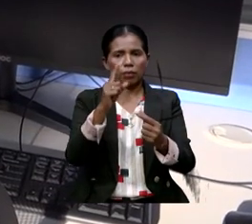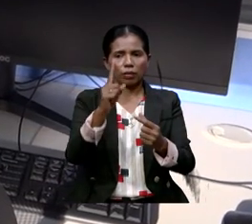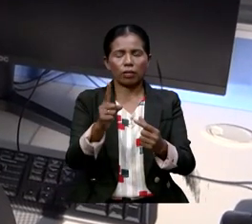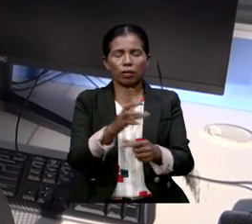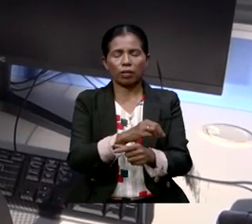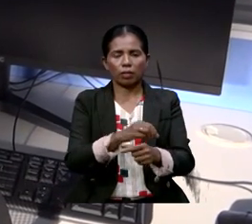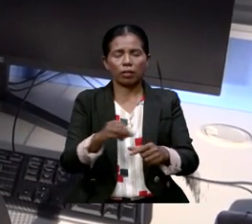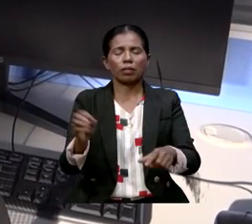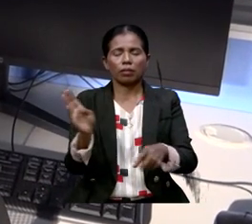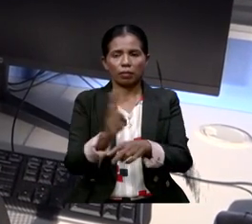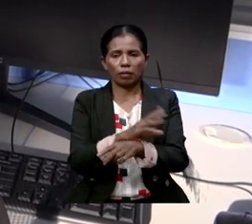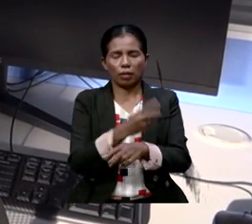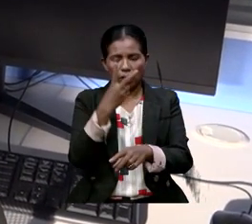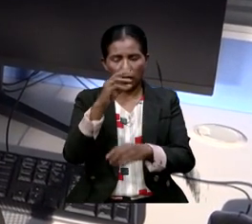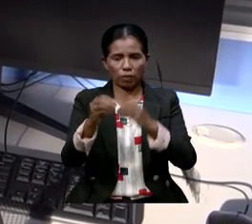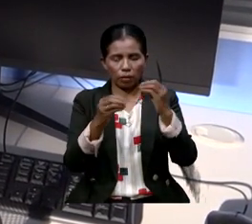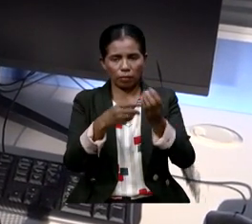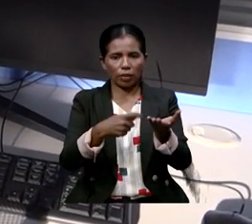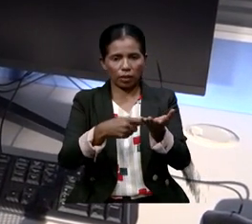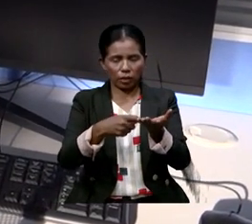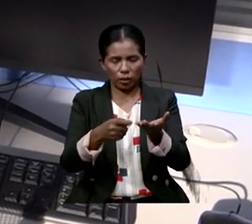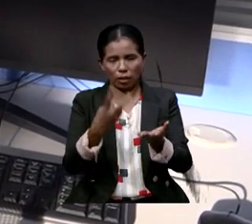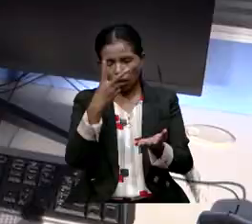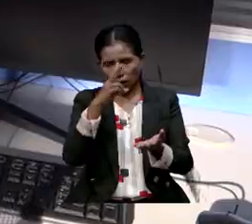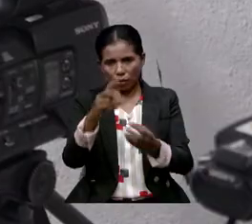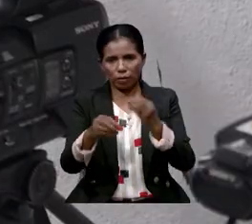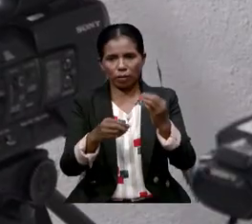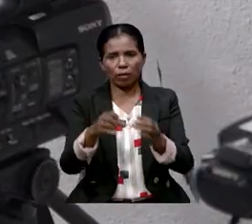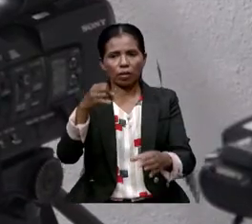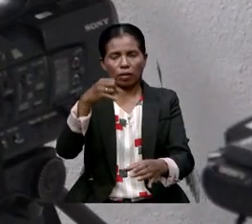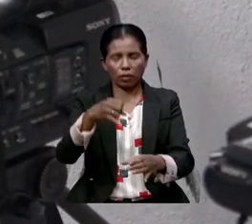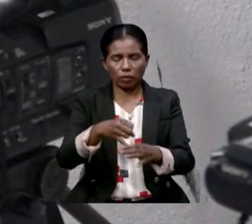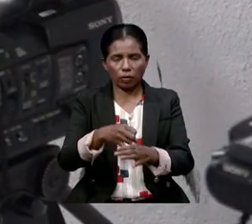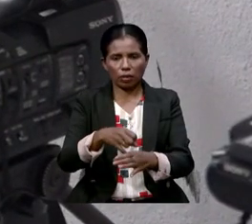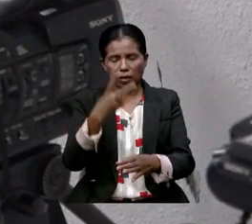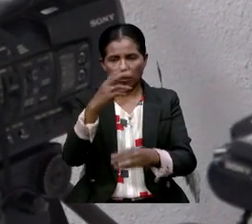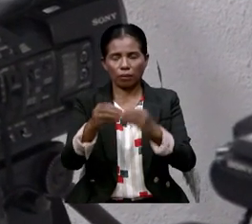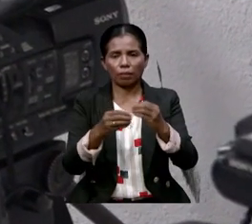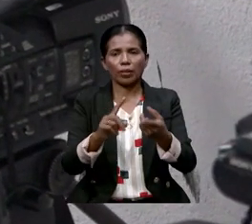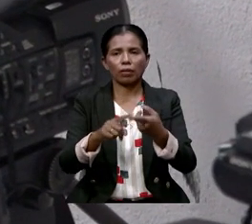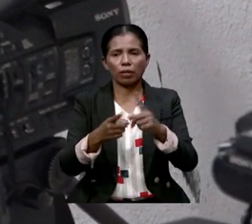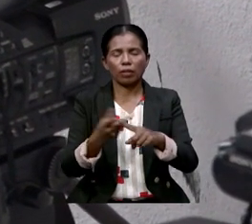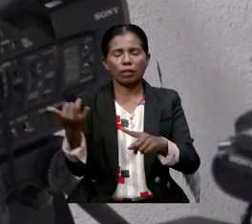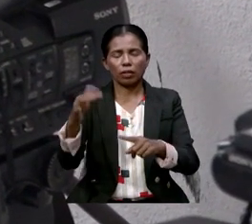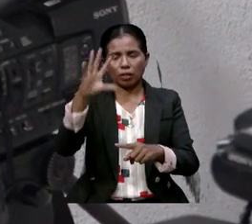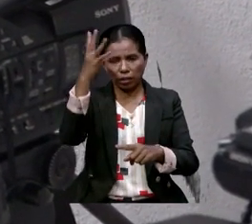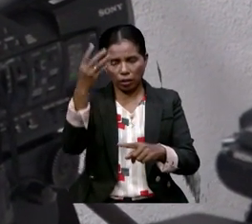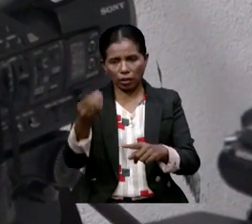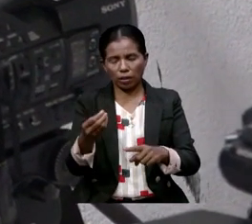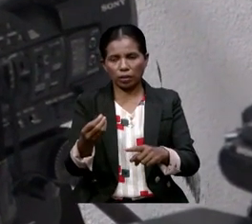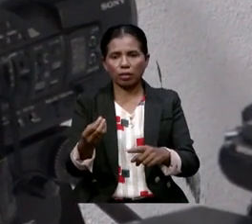ocupa também assunto técnica, inclui assunto digital. Colega Suri Jakarta mais será quando